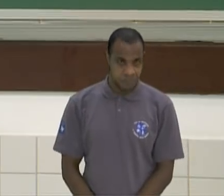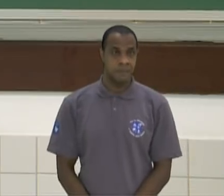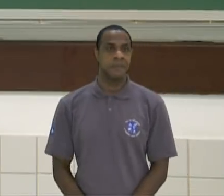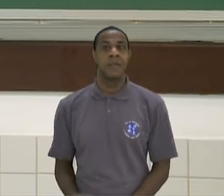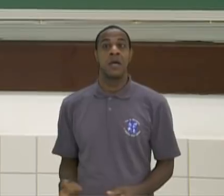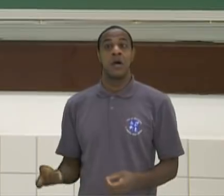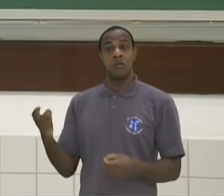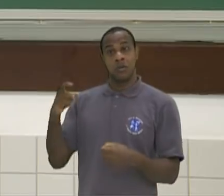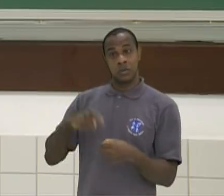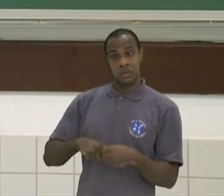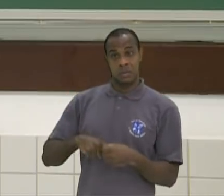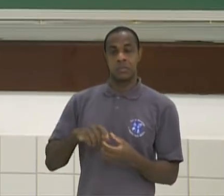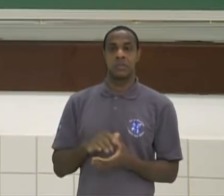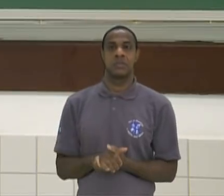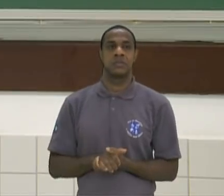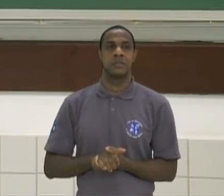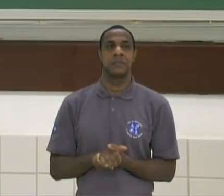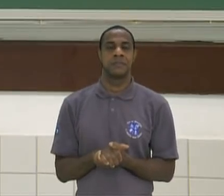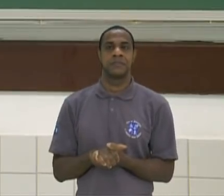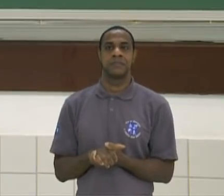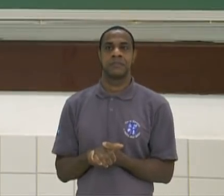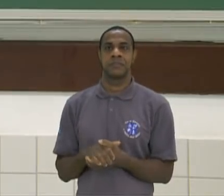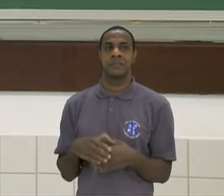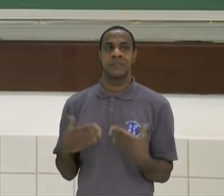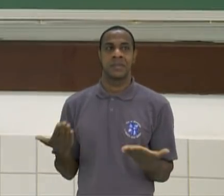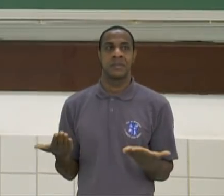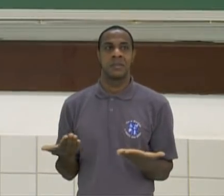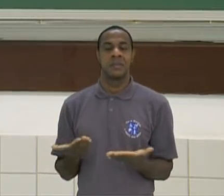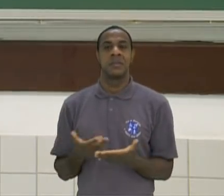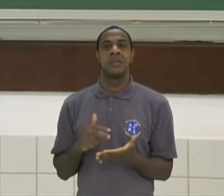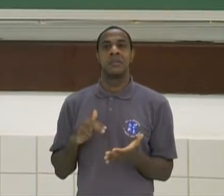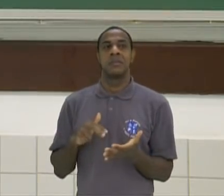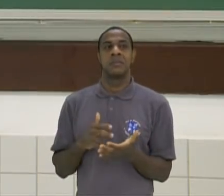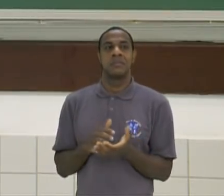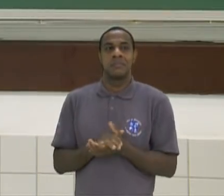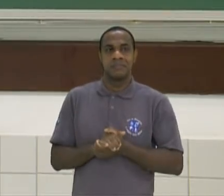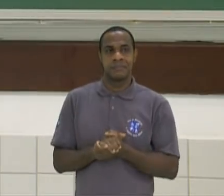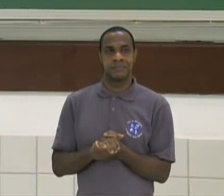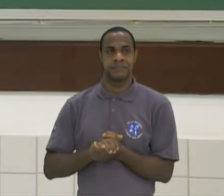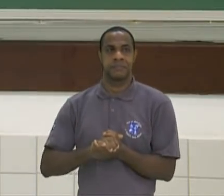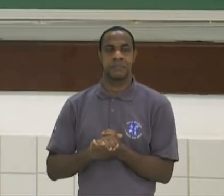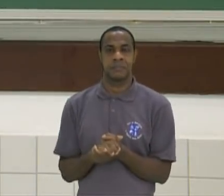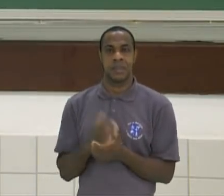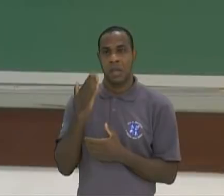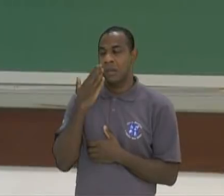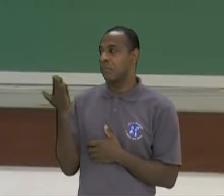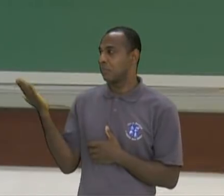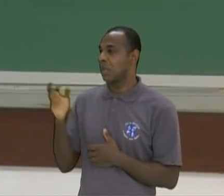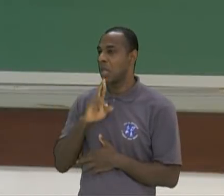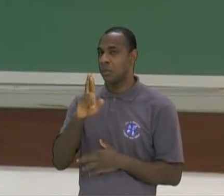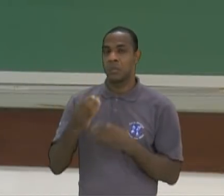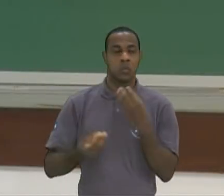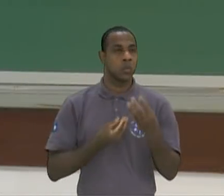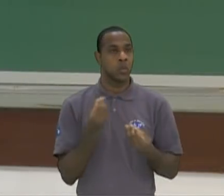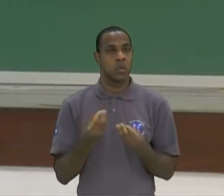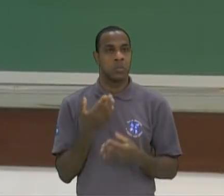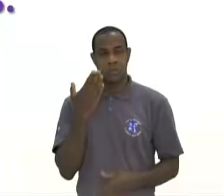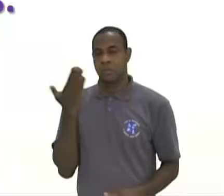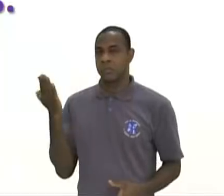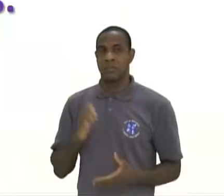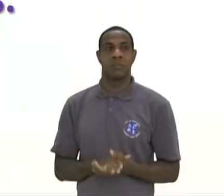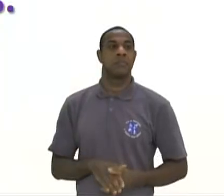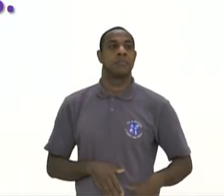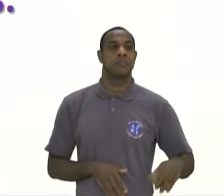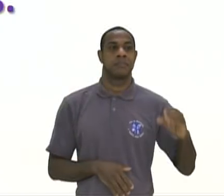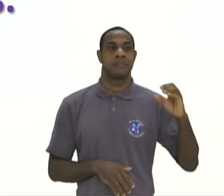Voltamos então, galera, com a correção do quiz, do exercício que tinha ficado aqui para vocês, em que é baseada então a antiginástica. Resposta correta, letra B